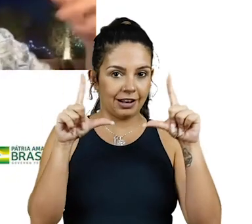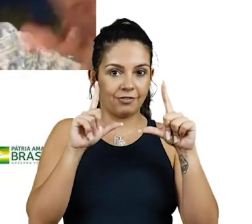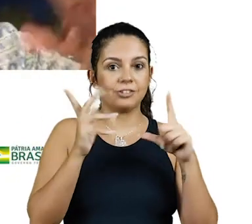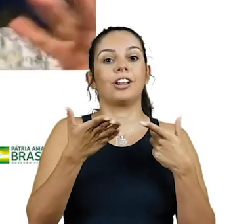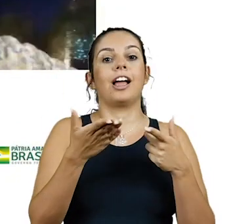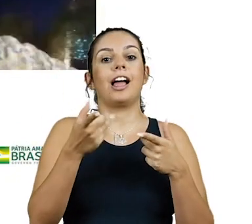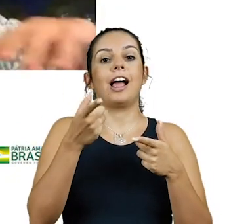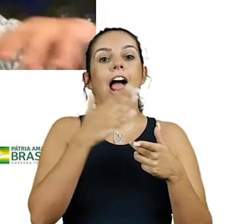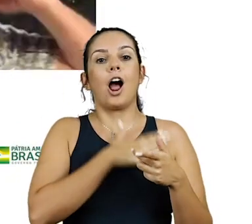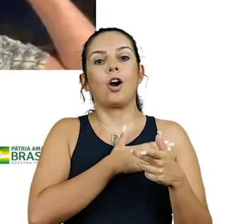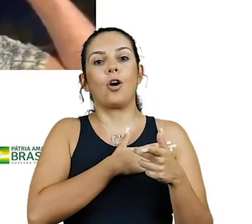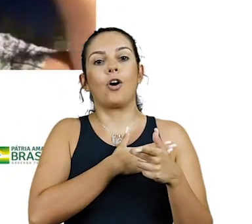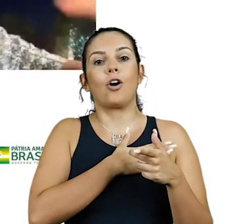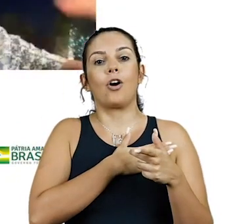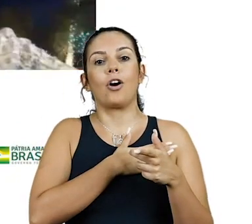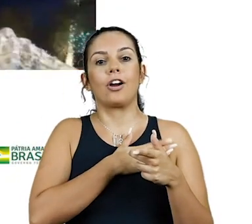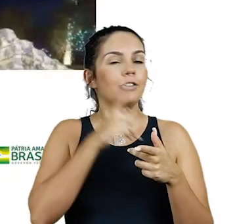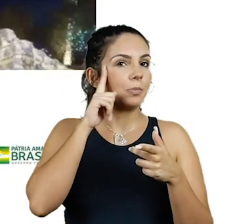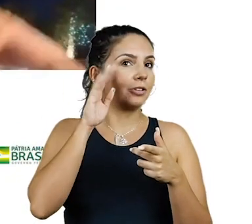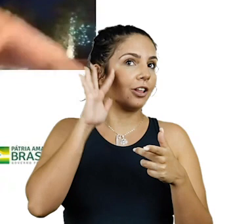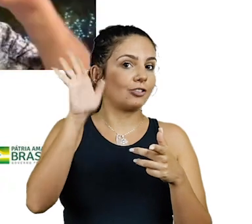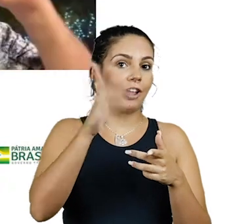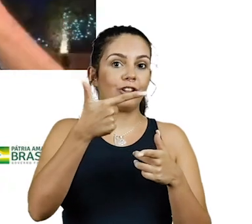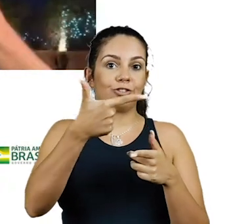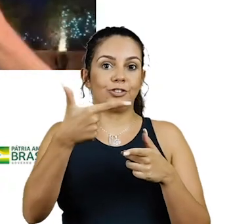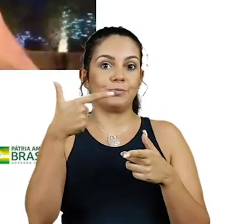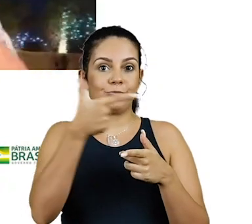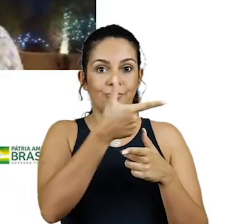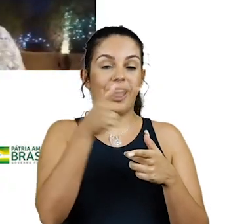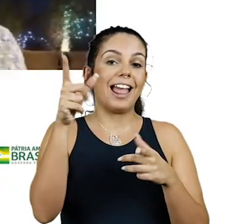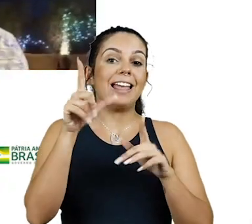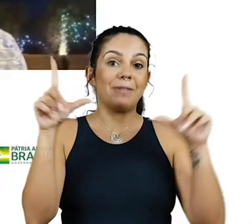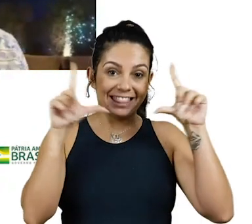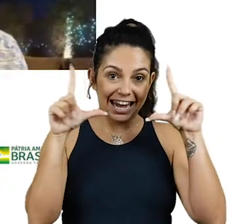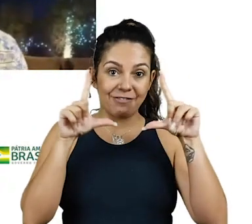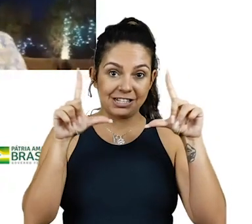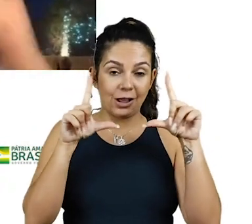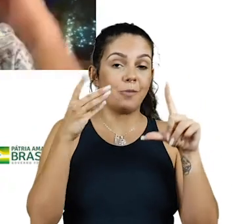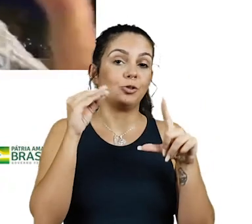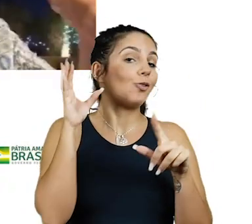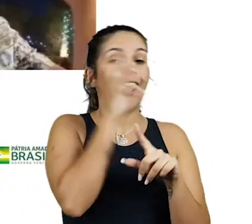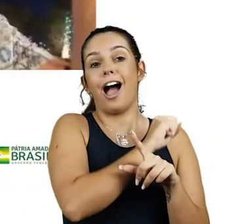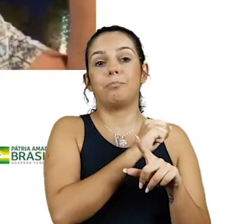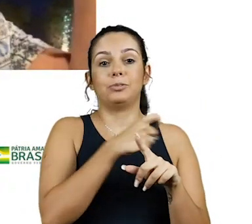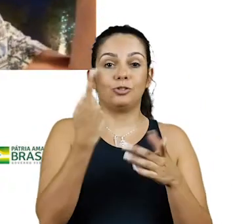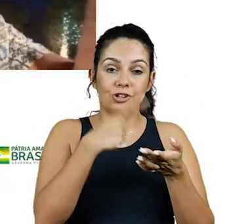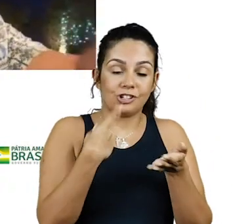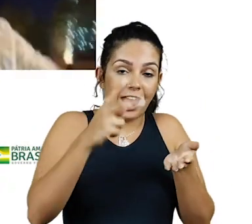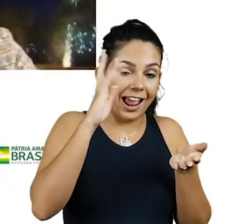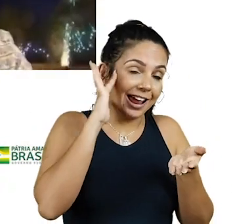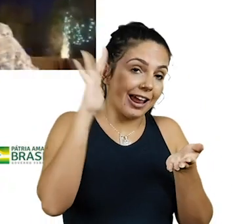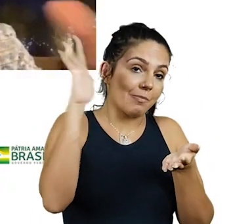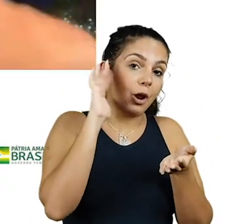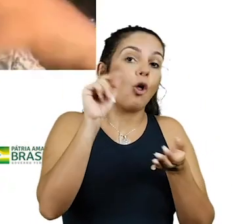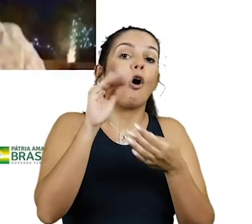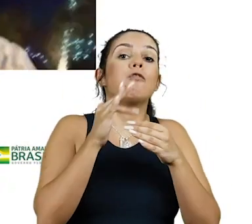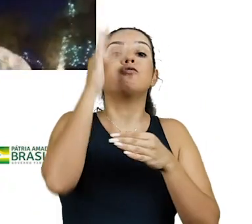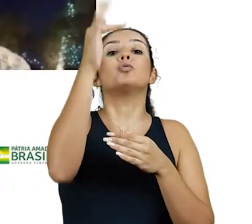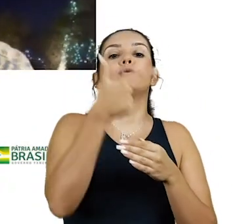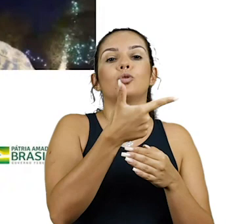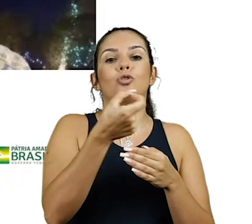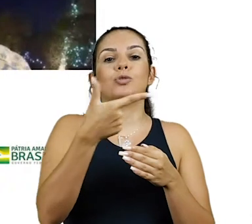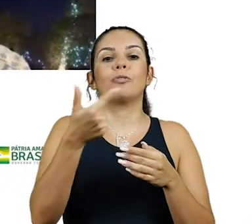você já está em agosto, o pessoal já estava pensando em 2021, então as coisas que a gente está desenhando e tudo para esse ano